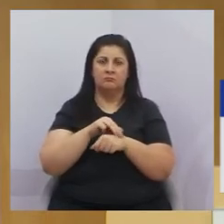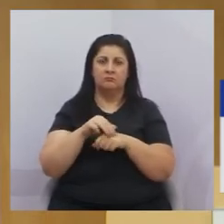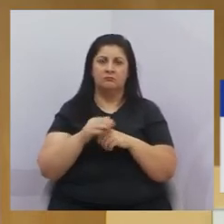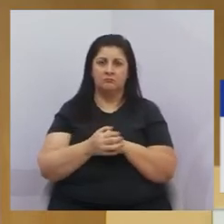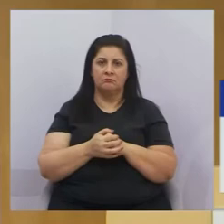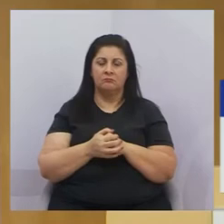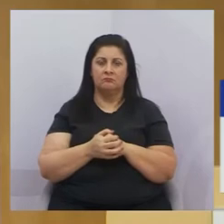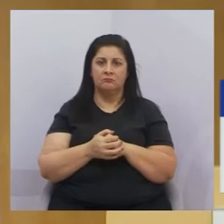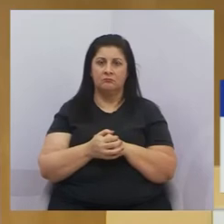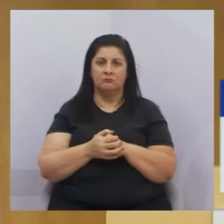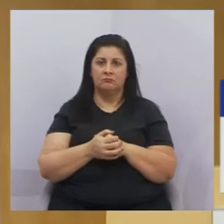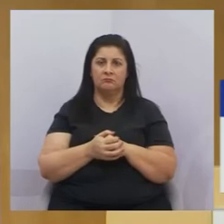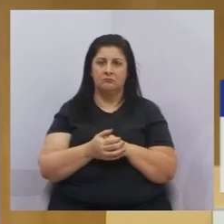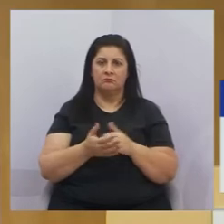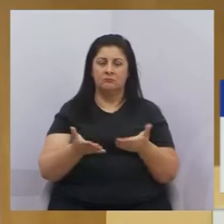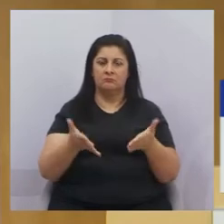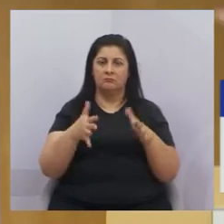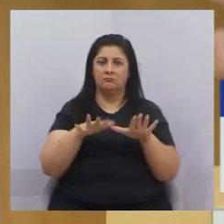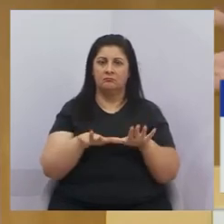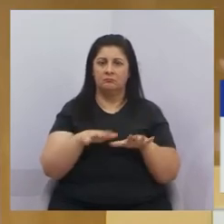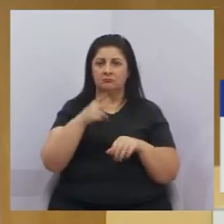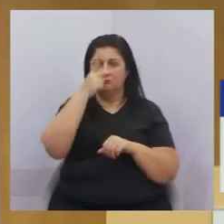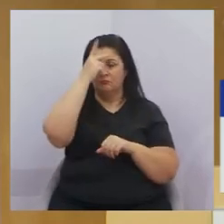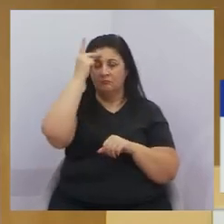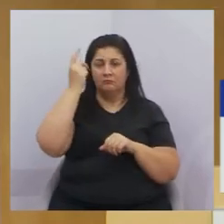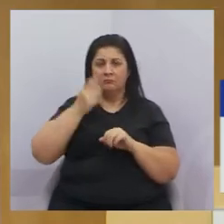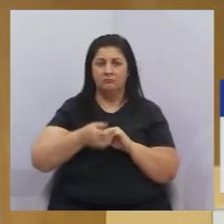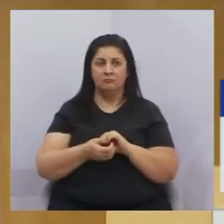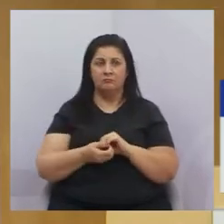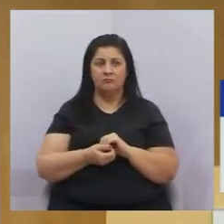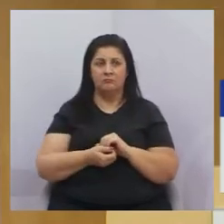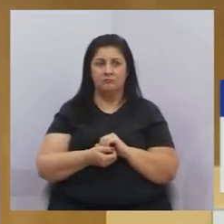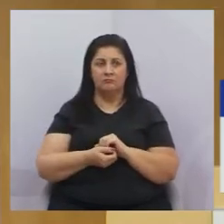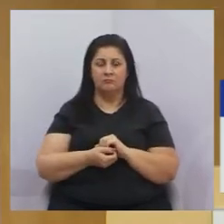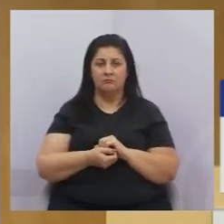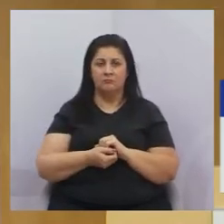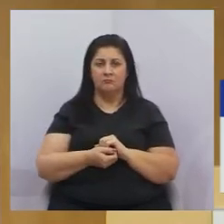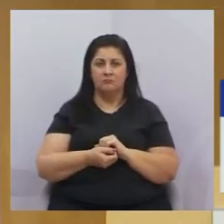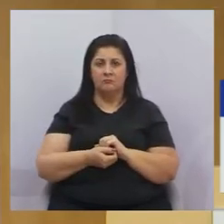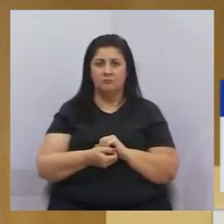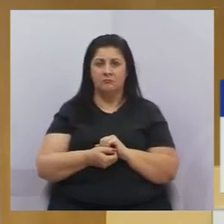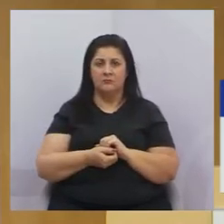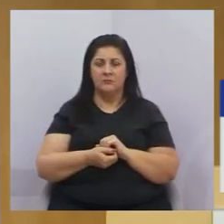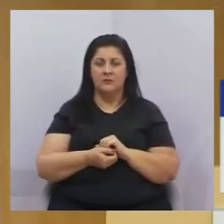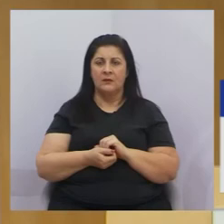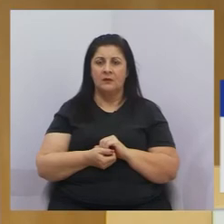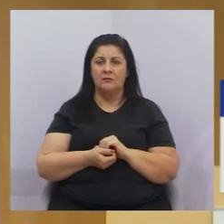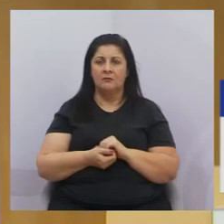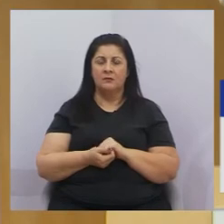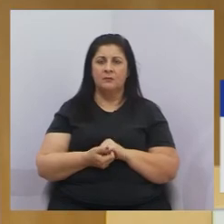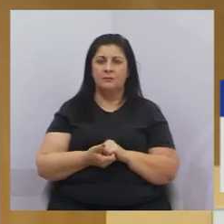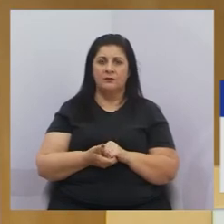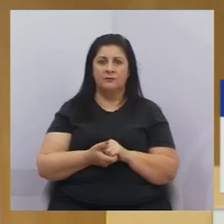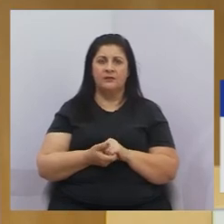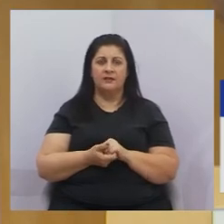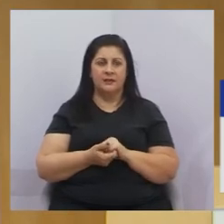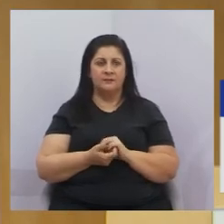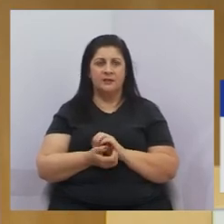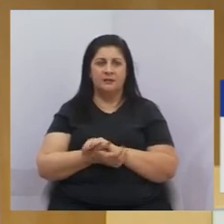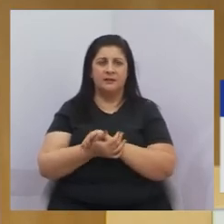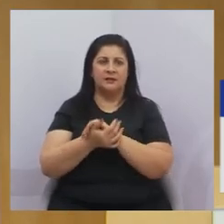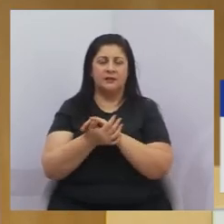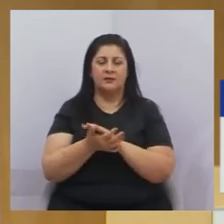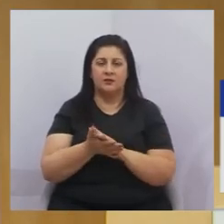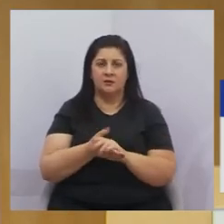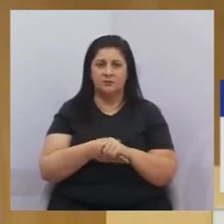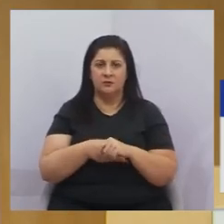essas pessoas na sociedade. Mas se não tiver uma secretaria, como que você vai discutir? Você chega no seu filho, fala, filho, vai lá e limpa aquele